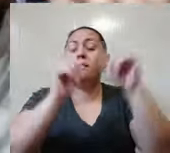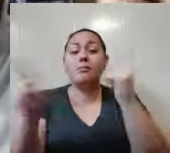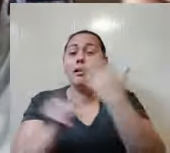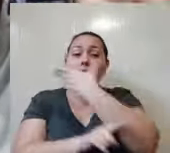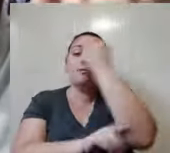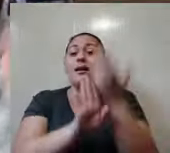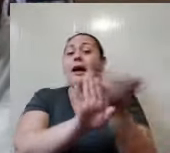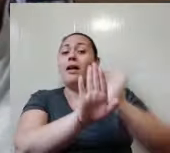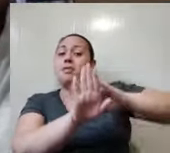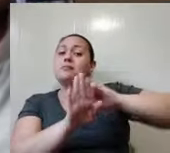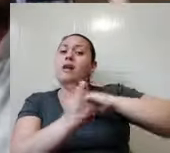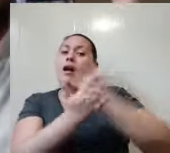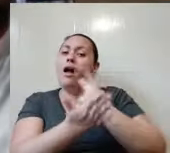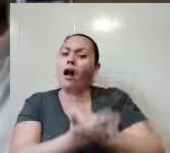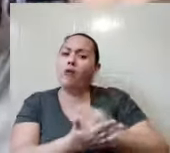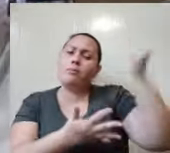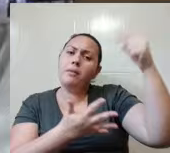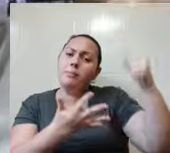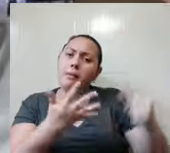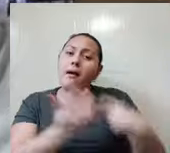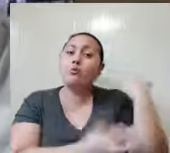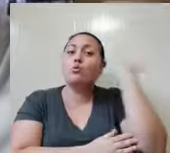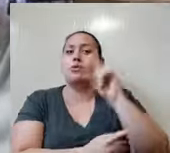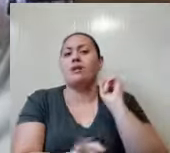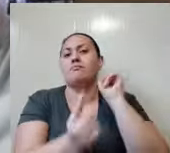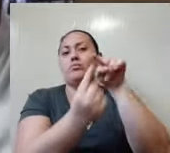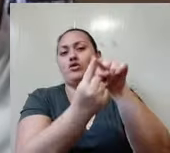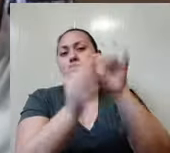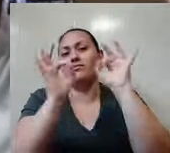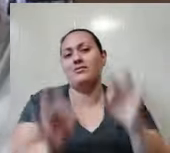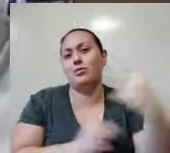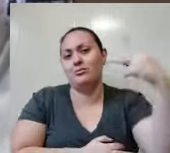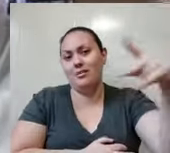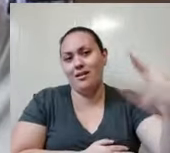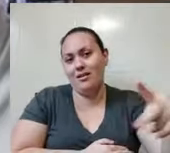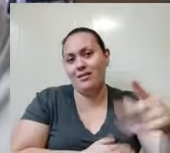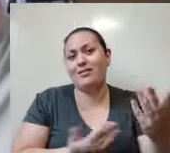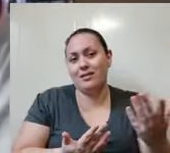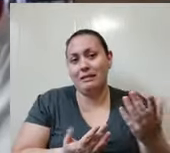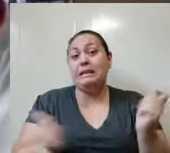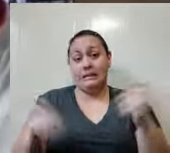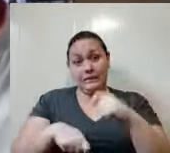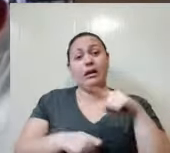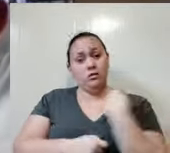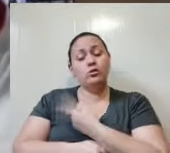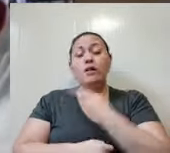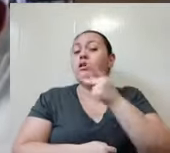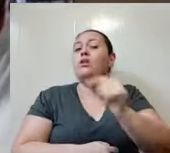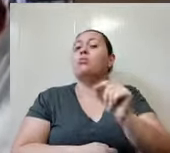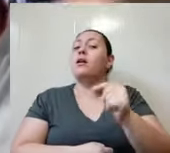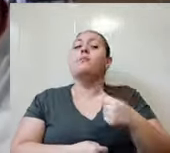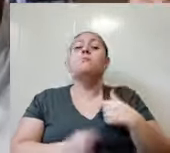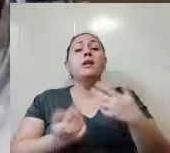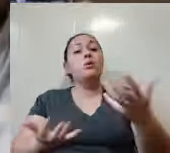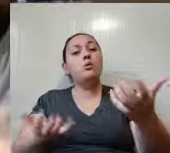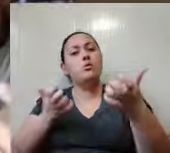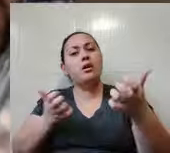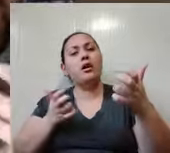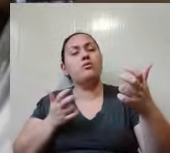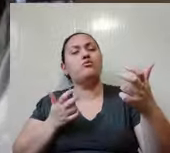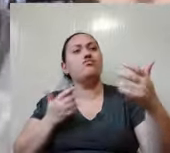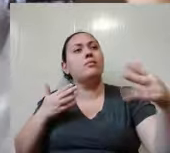as vitórias da outra pessoa. A gente não vai ver todos os erros que ela precisou fazer para alcançar esse objetivo que ela quer. Então, óbvio que a gente